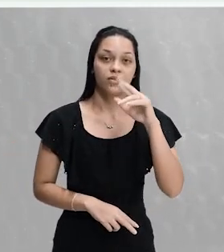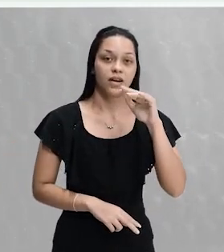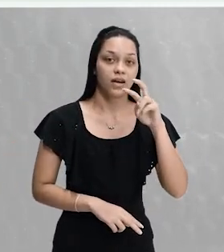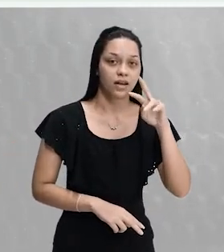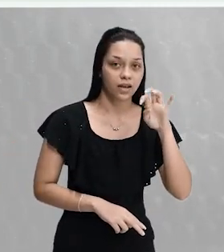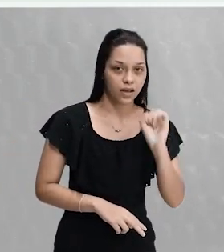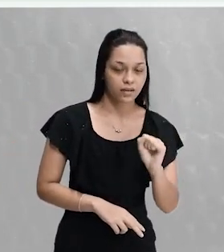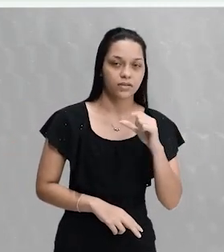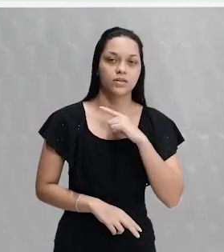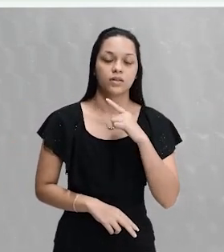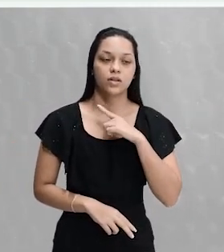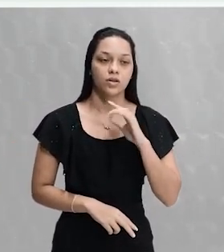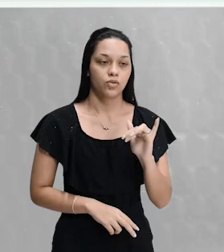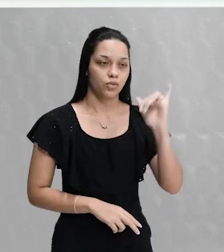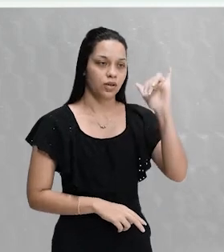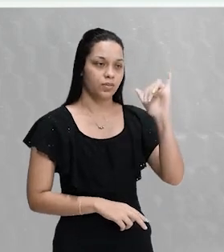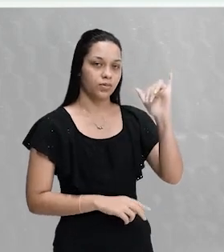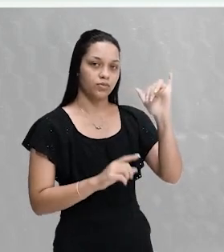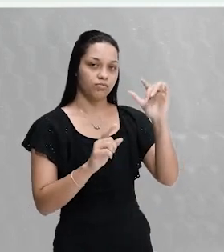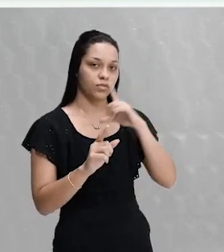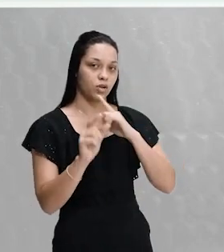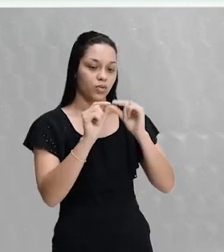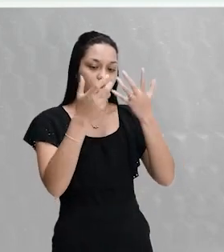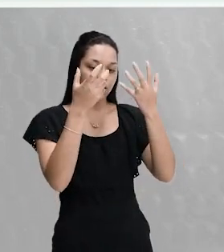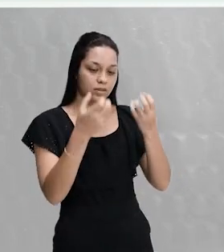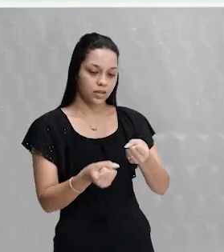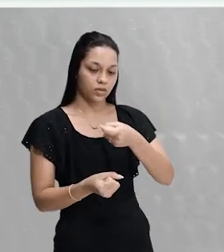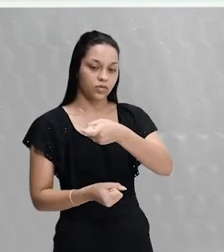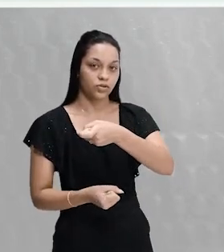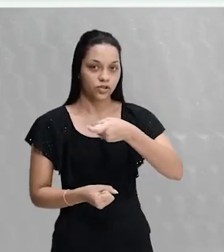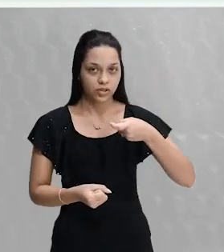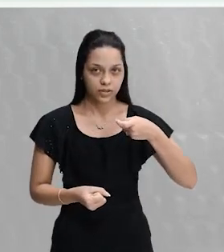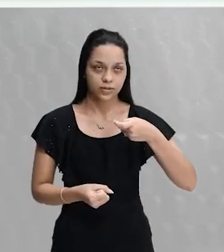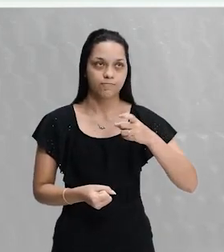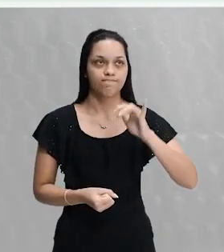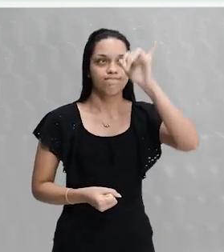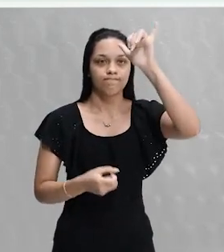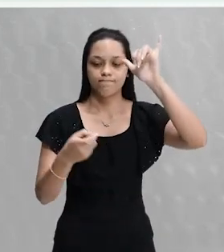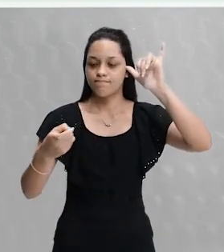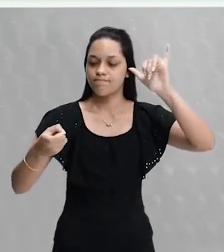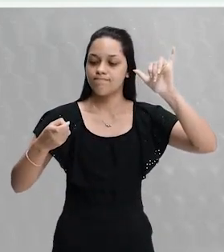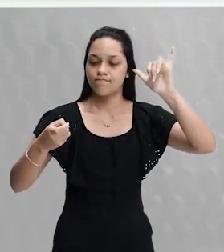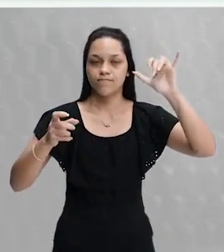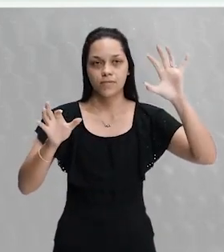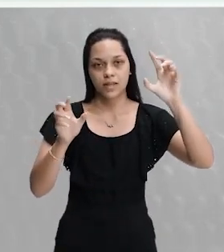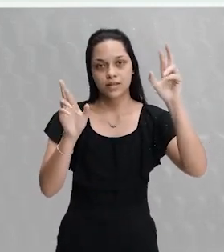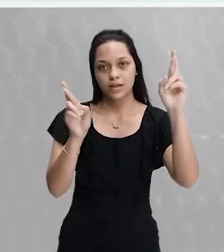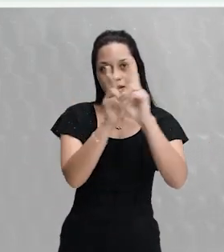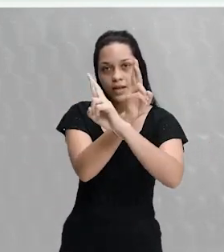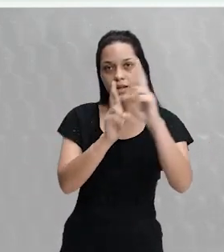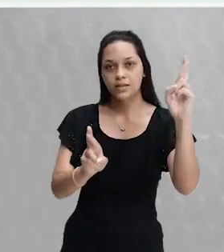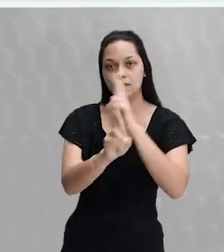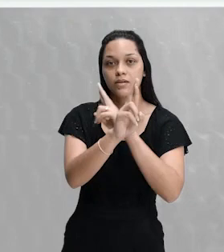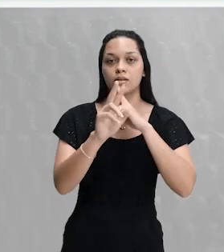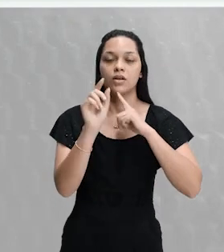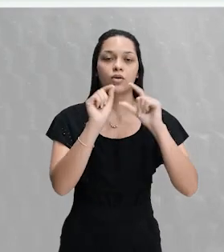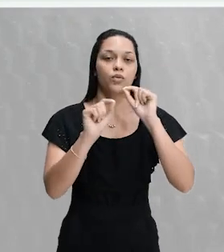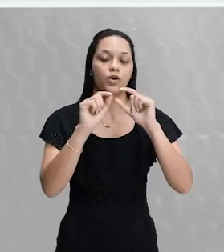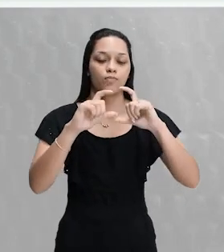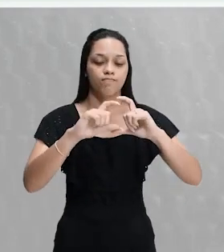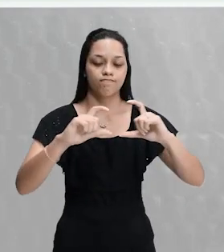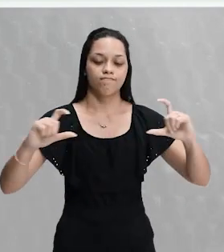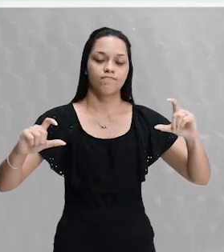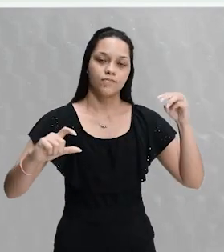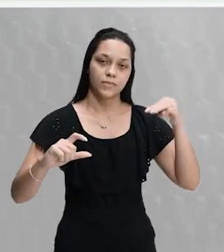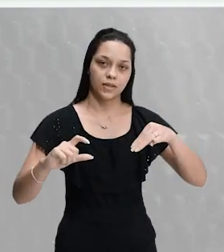né? É o y que está em função de um determinado x, certo? E essa relação é dada por uma expressão